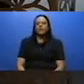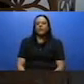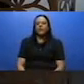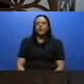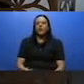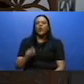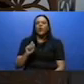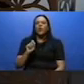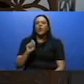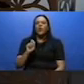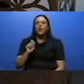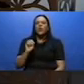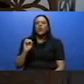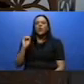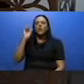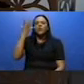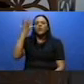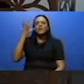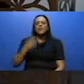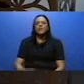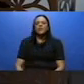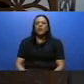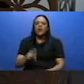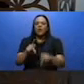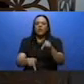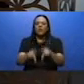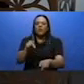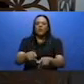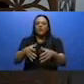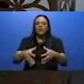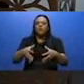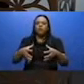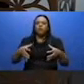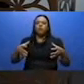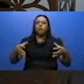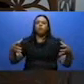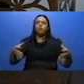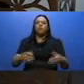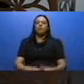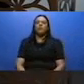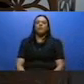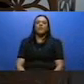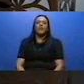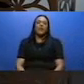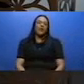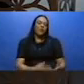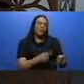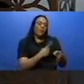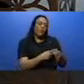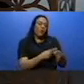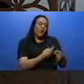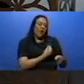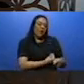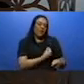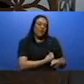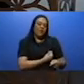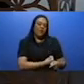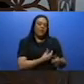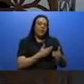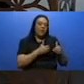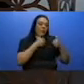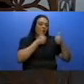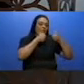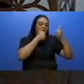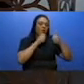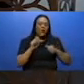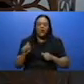que? Ainda mais um fator, o aumento da população, porque a qualidade de vida melhorou, né, com a alimentação, e aí as